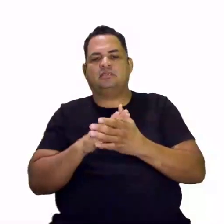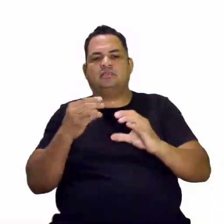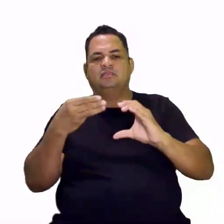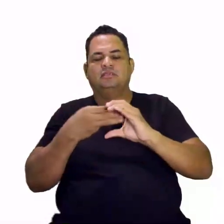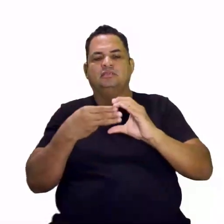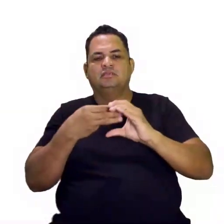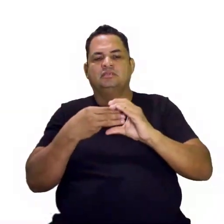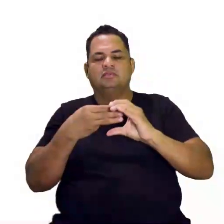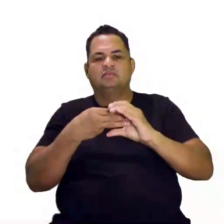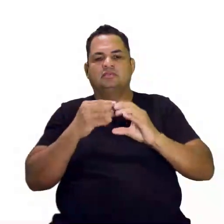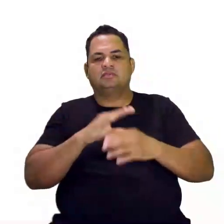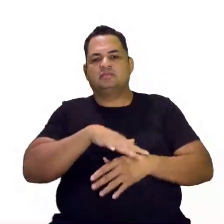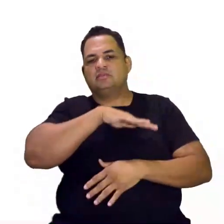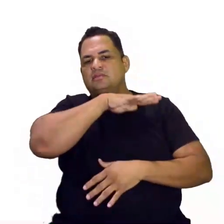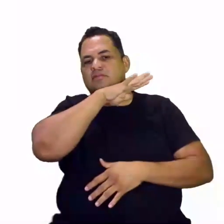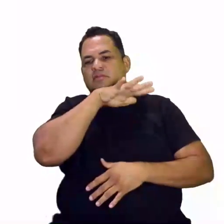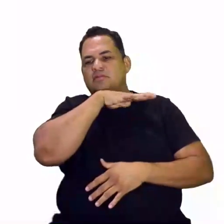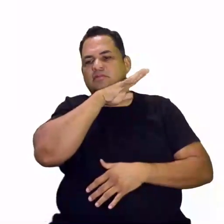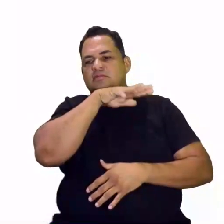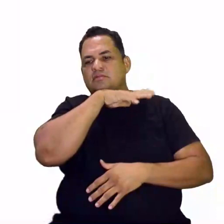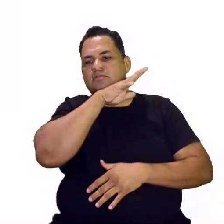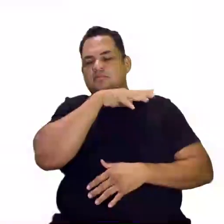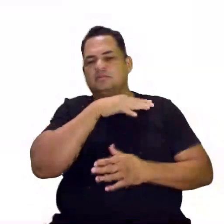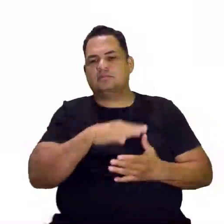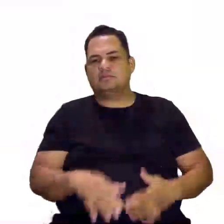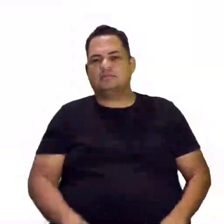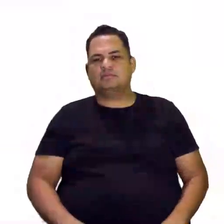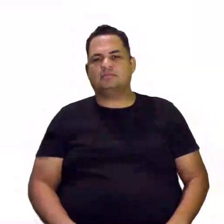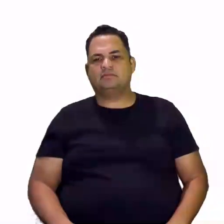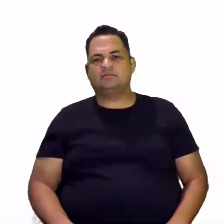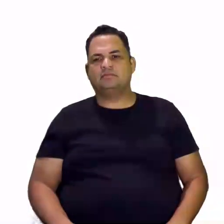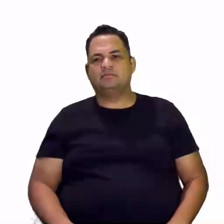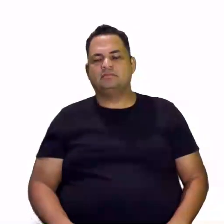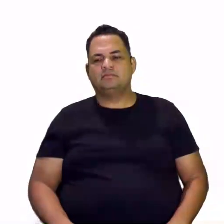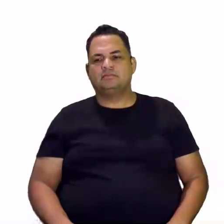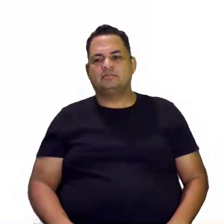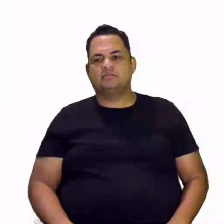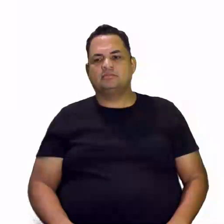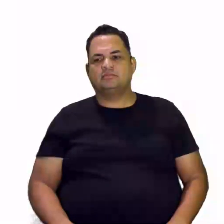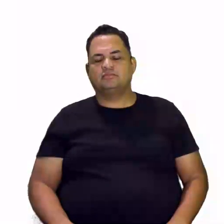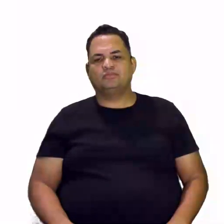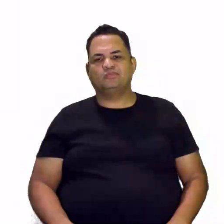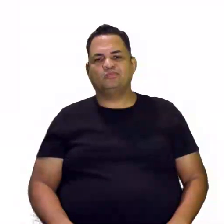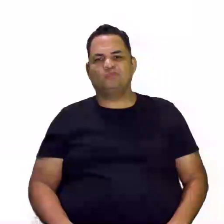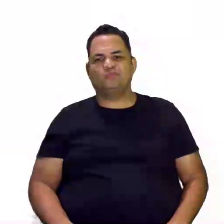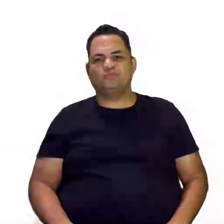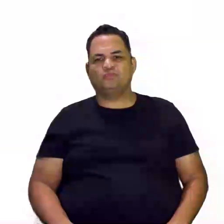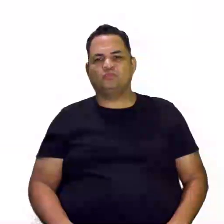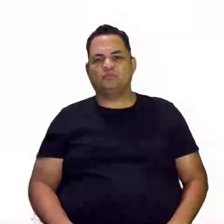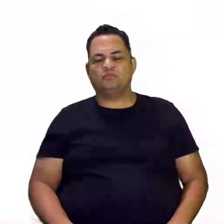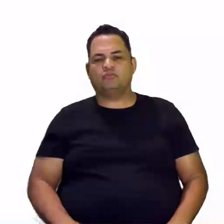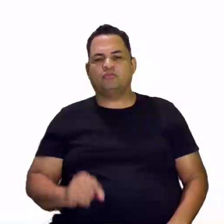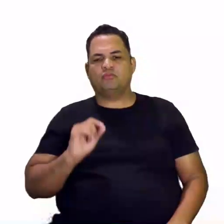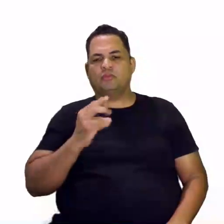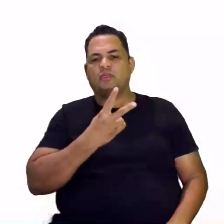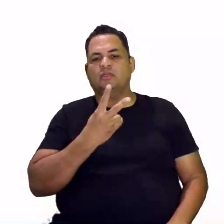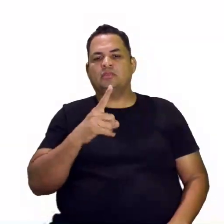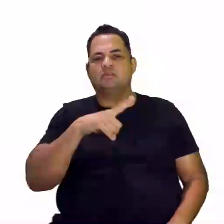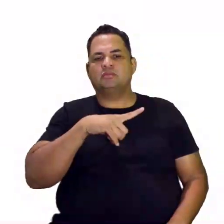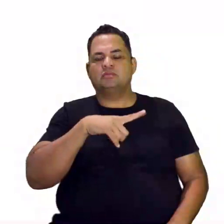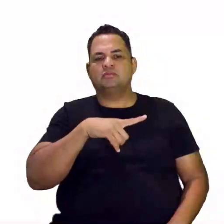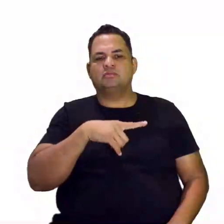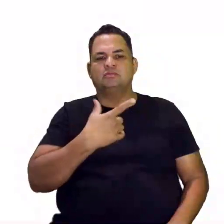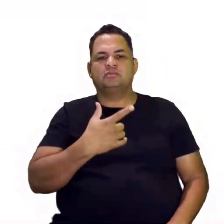colocar um Vzinho e um Azinho, tudo bem? Vegetal e animal. O que eu tenho na célula vegetal,